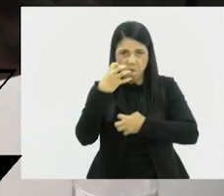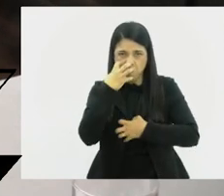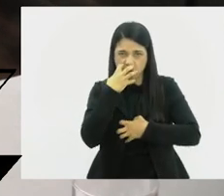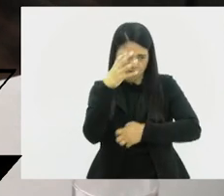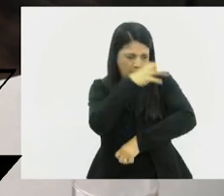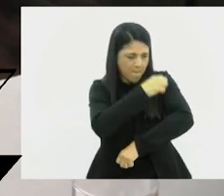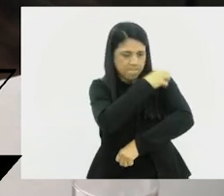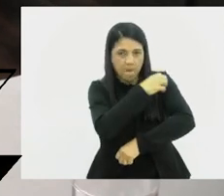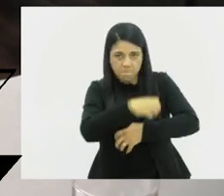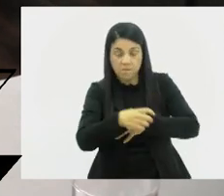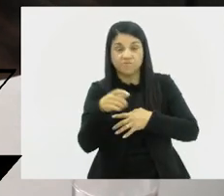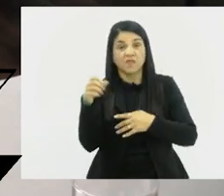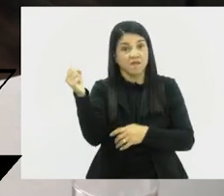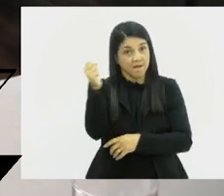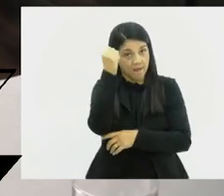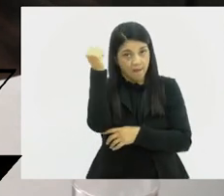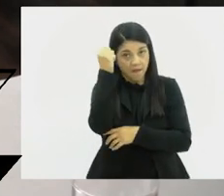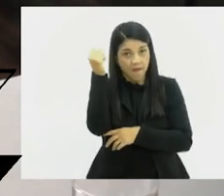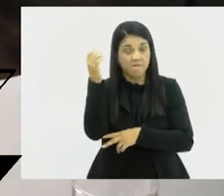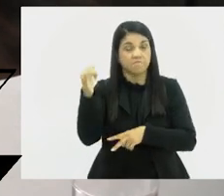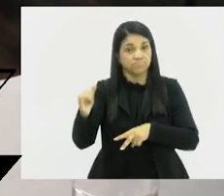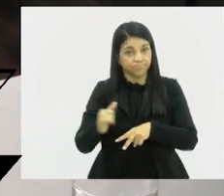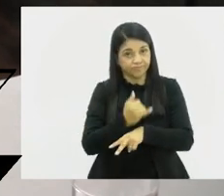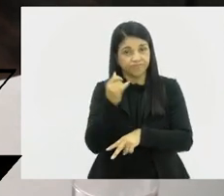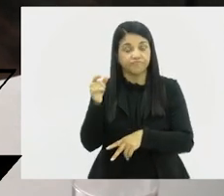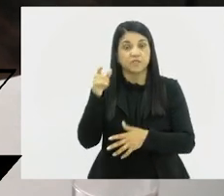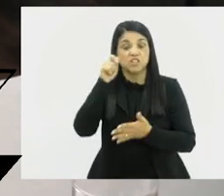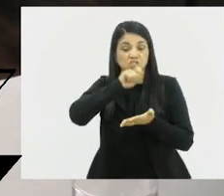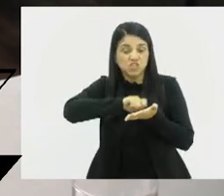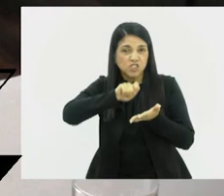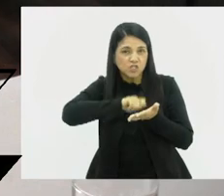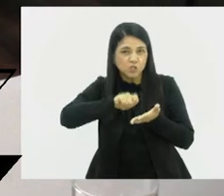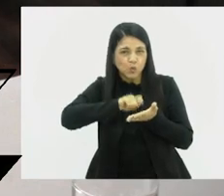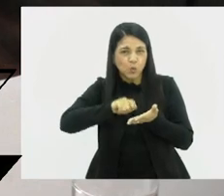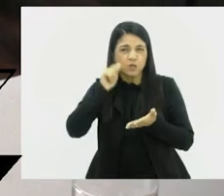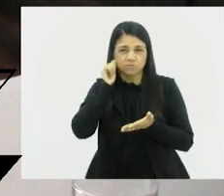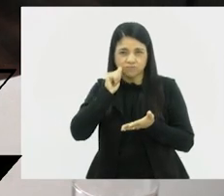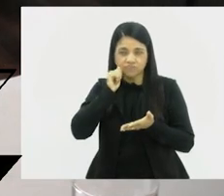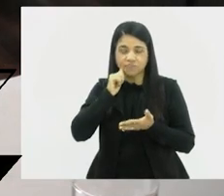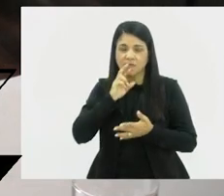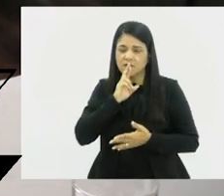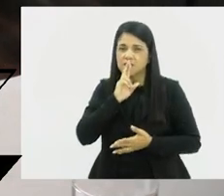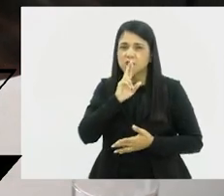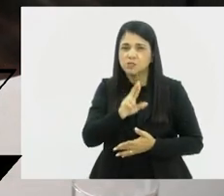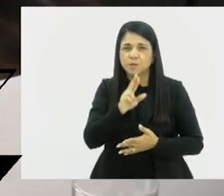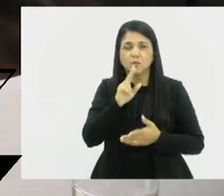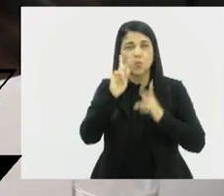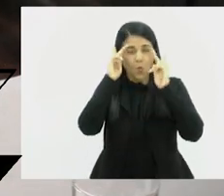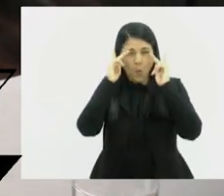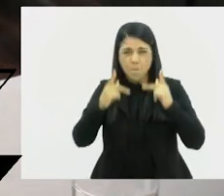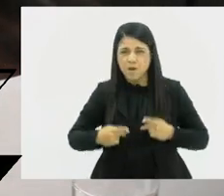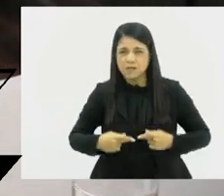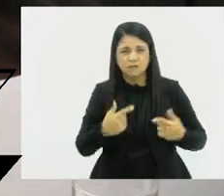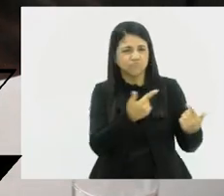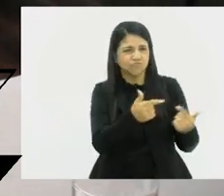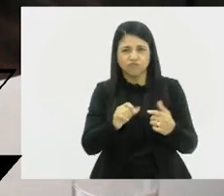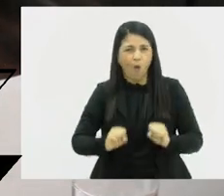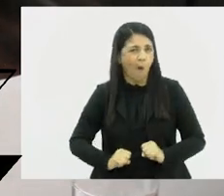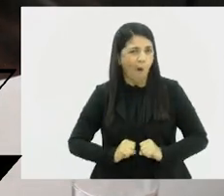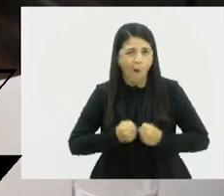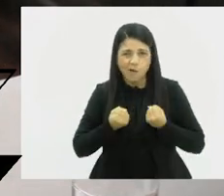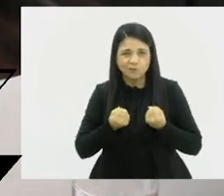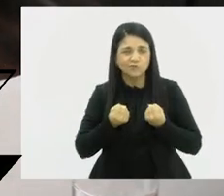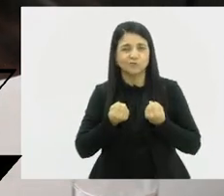grave acidente que aconteceu com essa escritora que respondeu de uma forma tão humanitária, né, sem ódio, sem rancor,